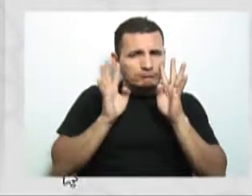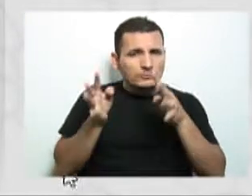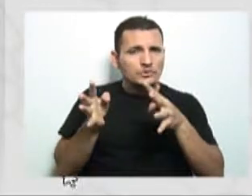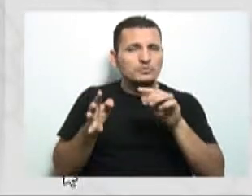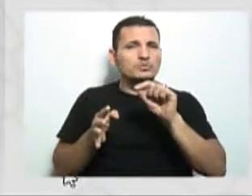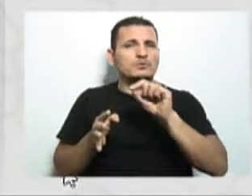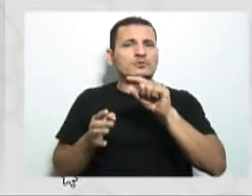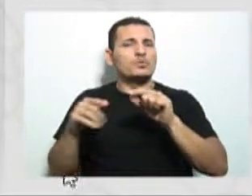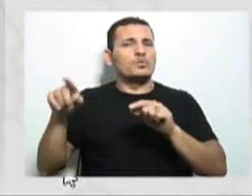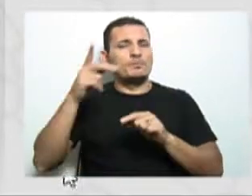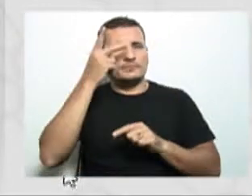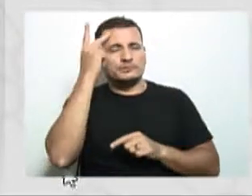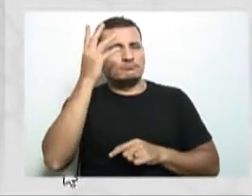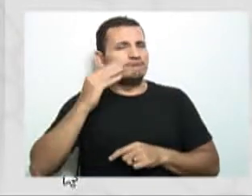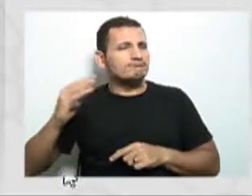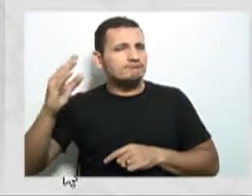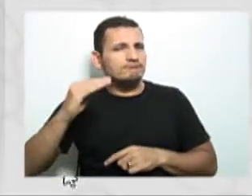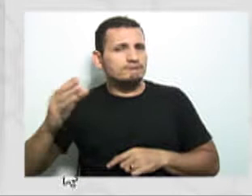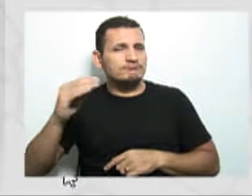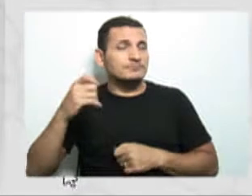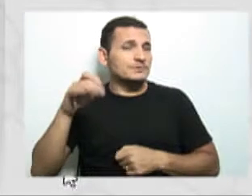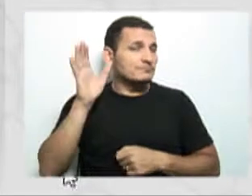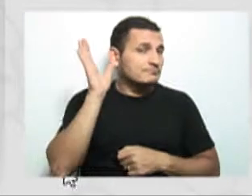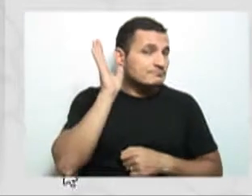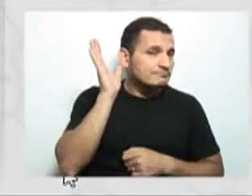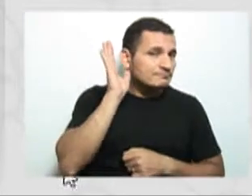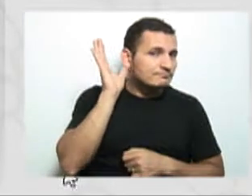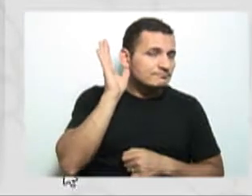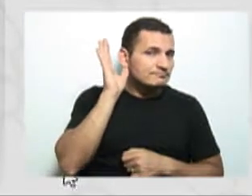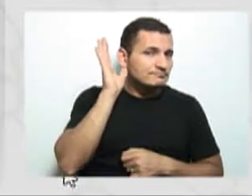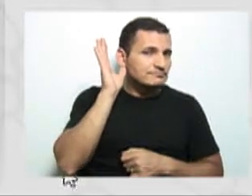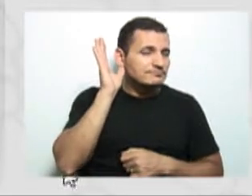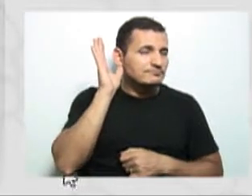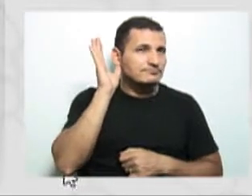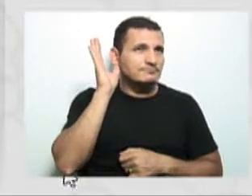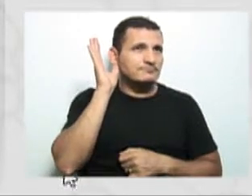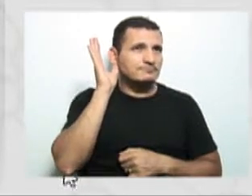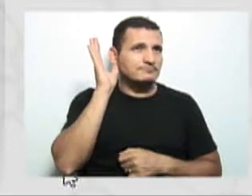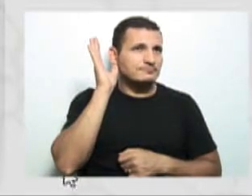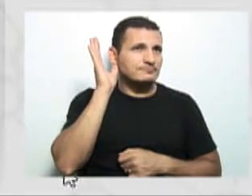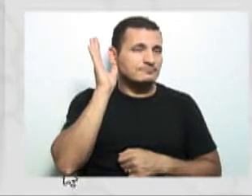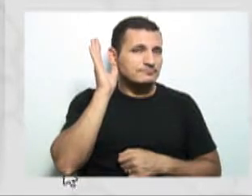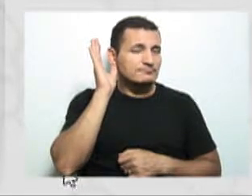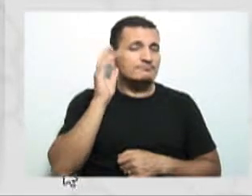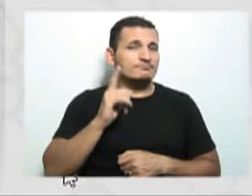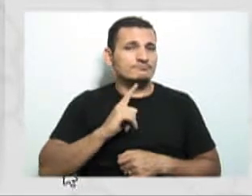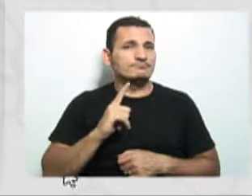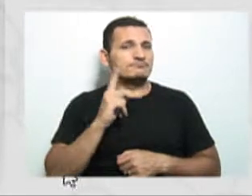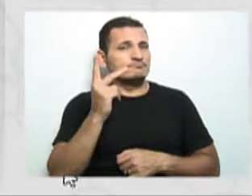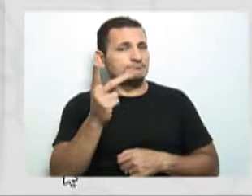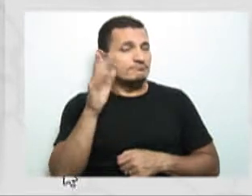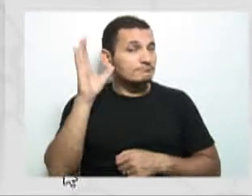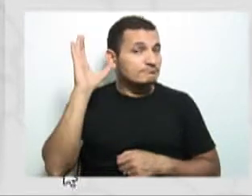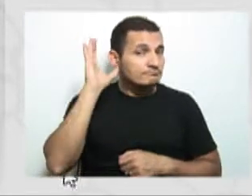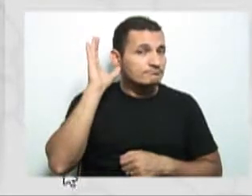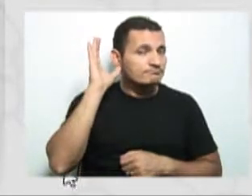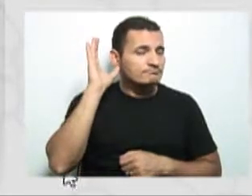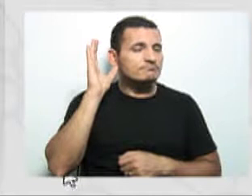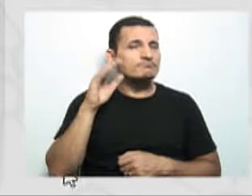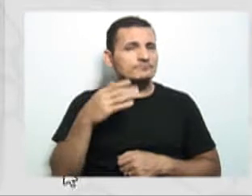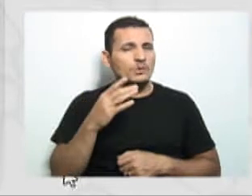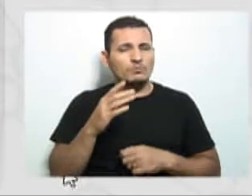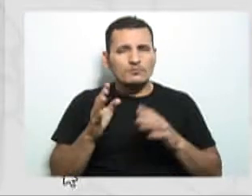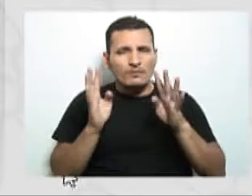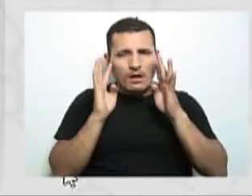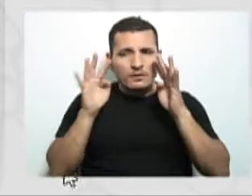Olha aí, abra as orelhas, abra os ouvidos. Nós temos 2 ouvidos e uma boca. Preste